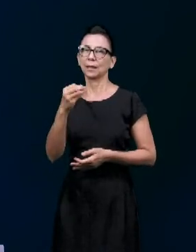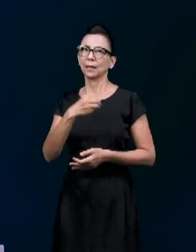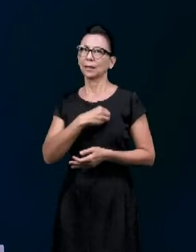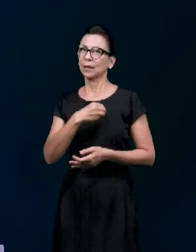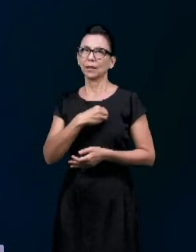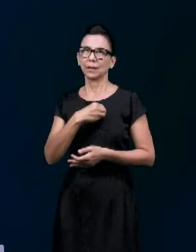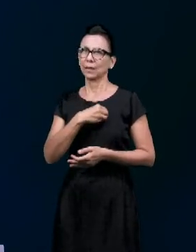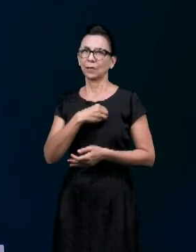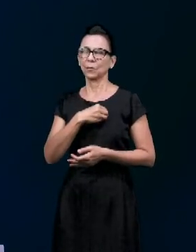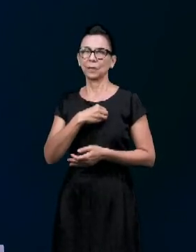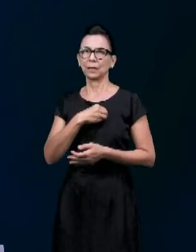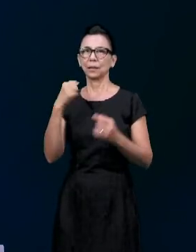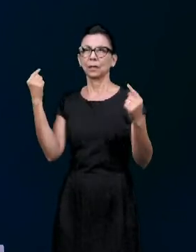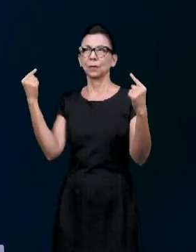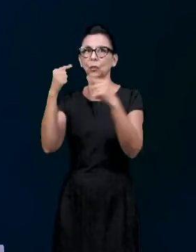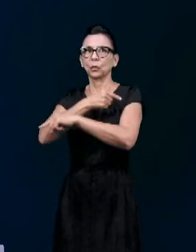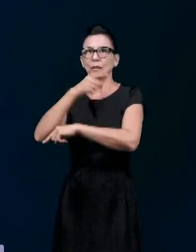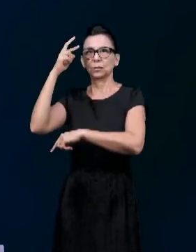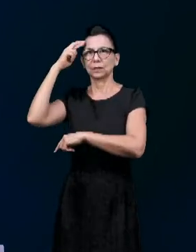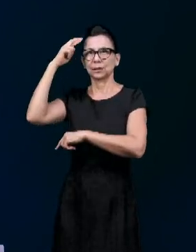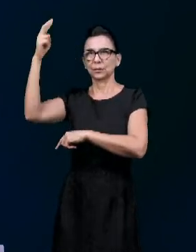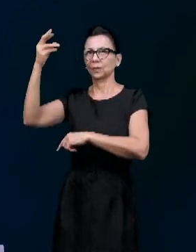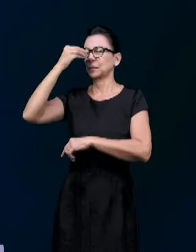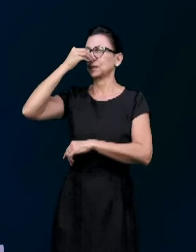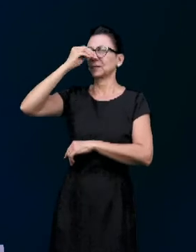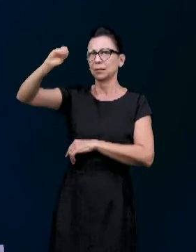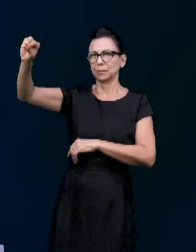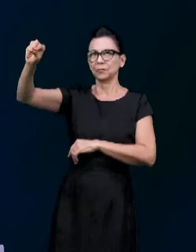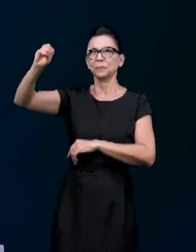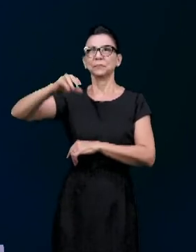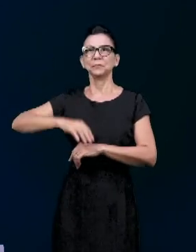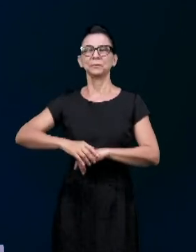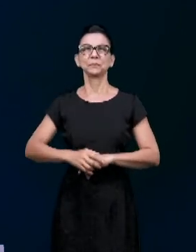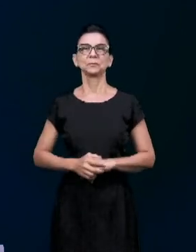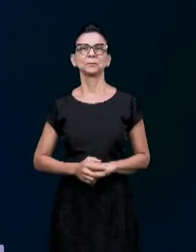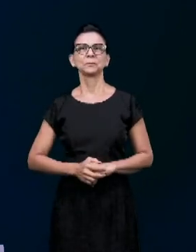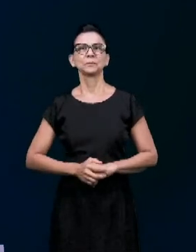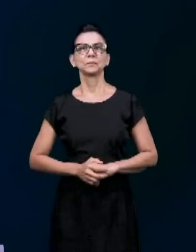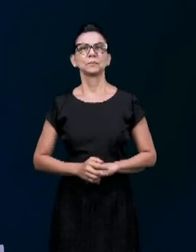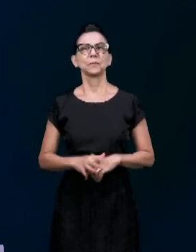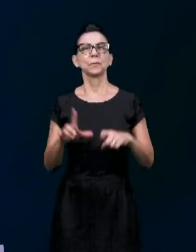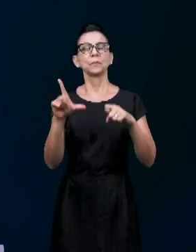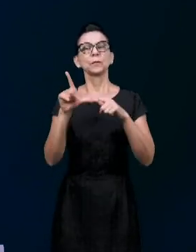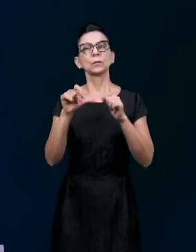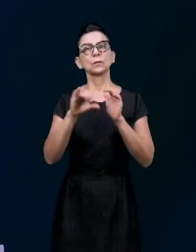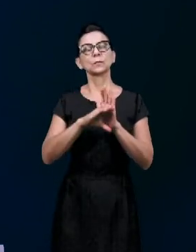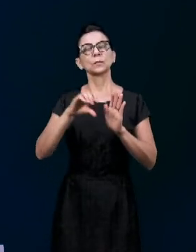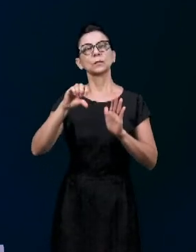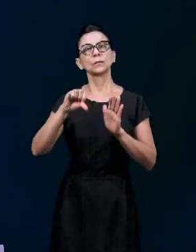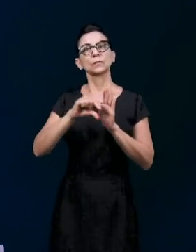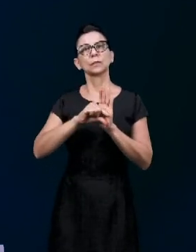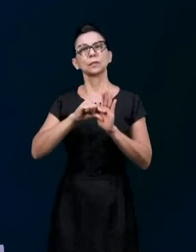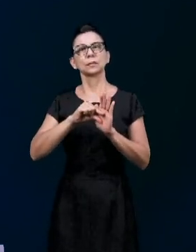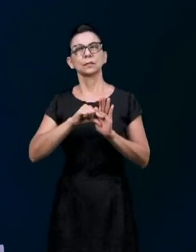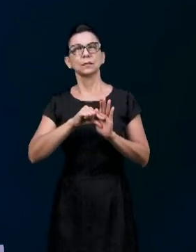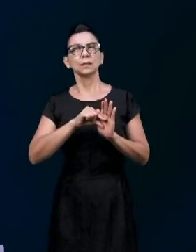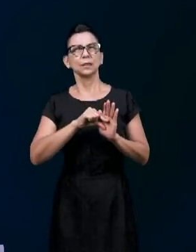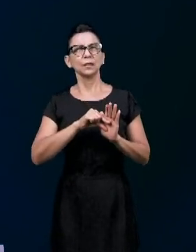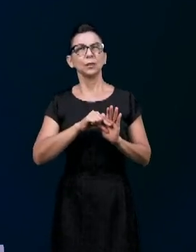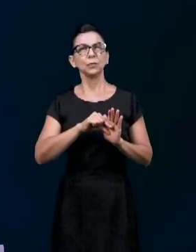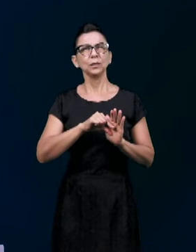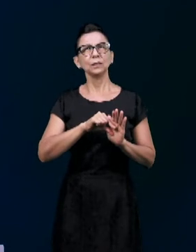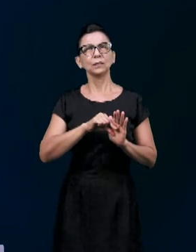dos valores terrenos, que seria então a justificativa. Lucas 9, versículo 23 diz assim: